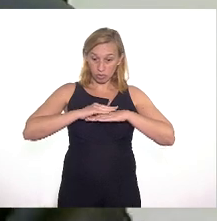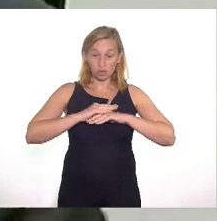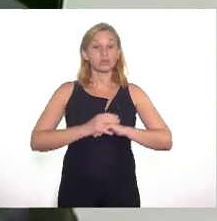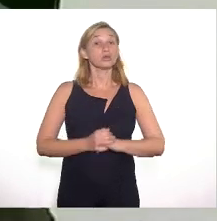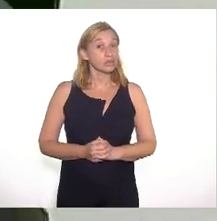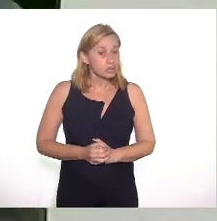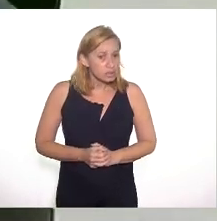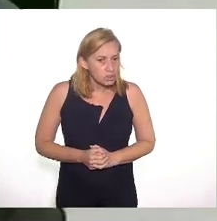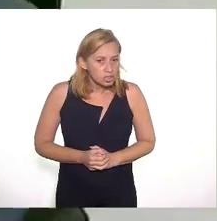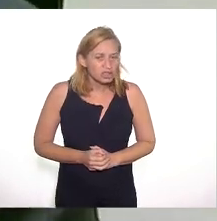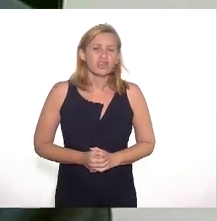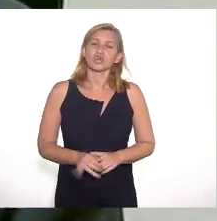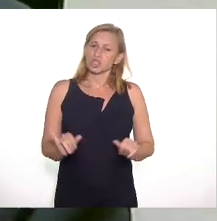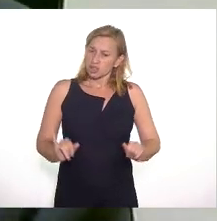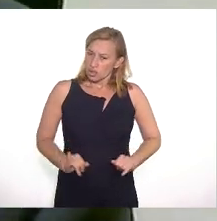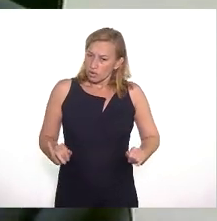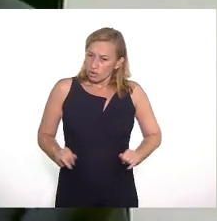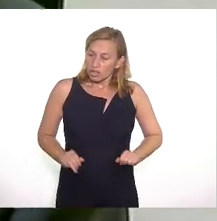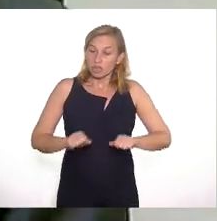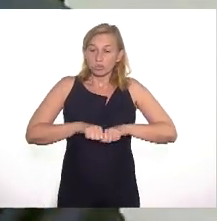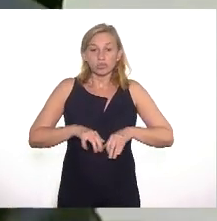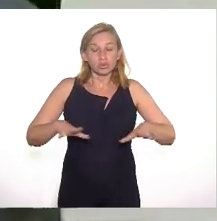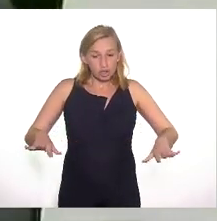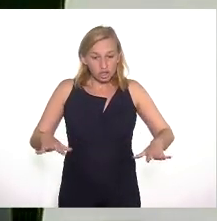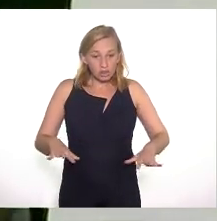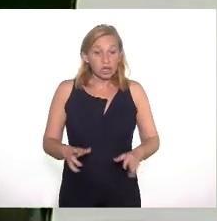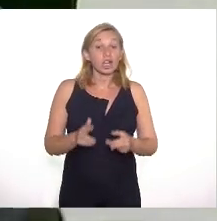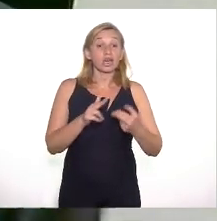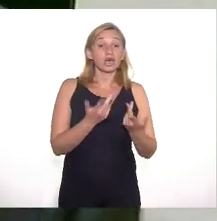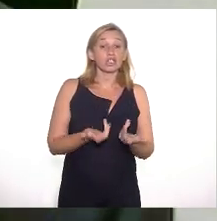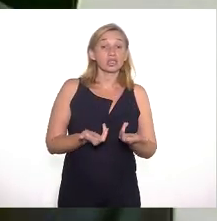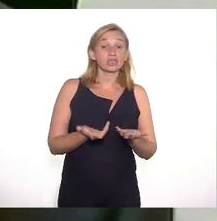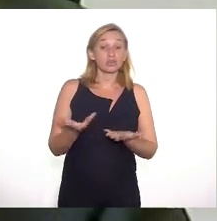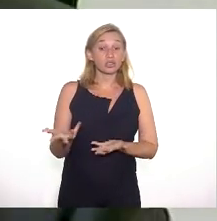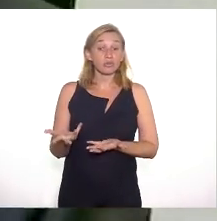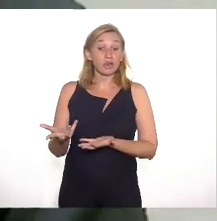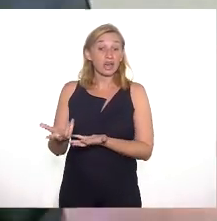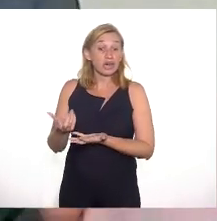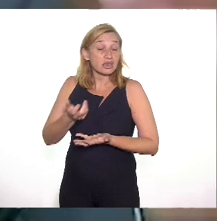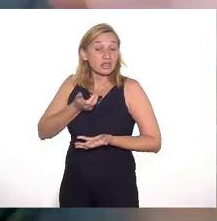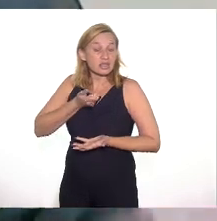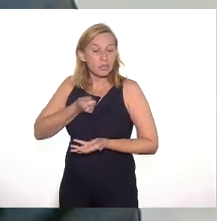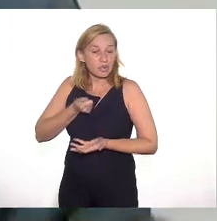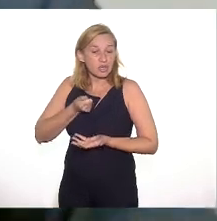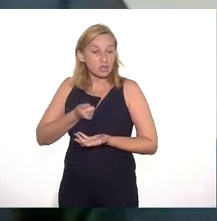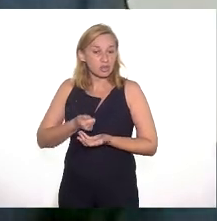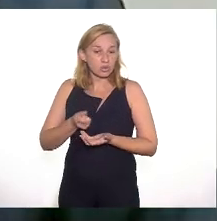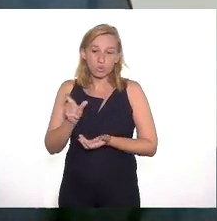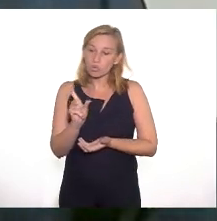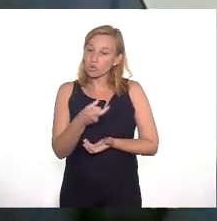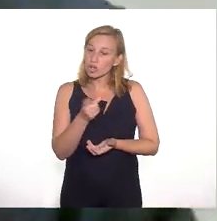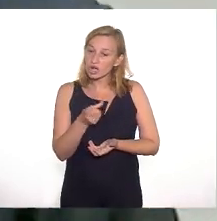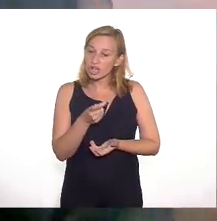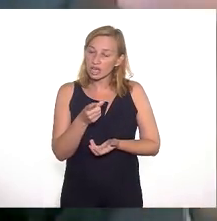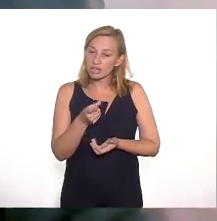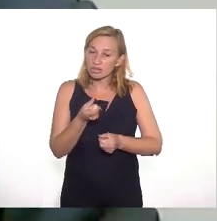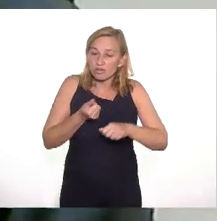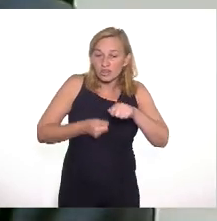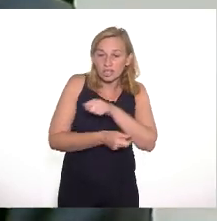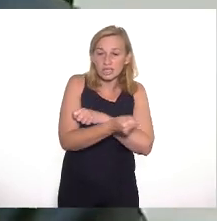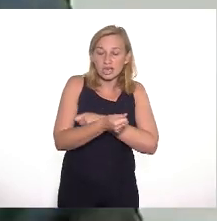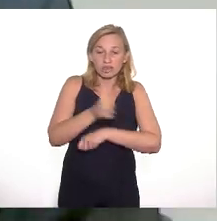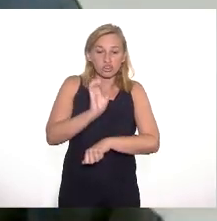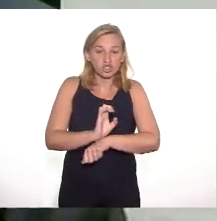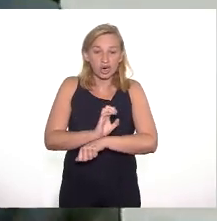profissões que sofreram muito por causa da pandemia e que estão sendo acolhidas com um crédito financiado pelo Estado sem